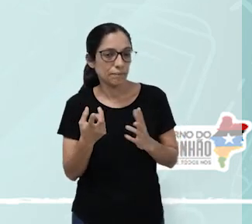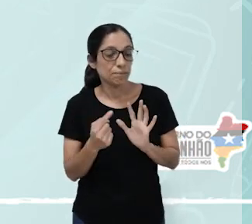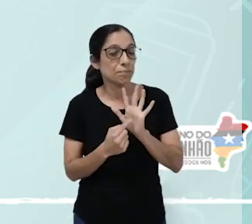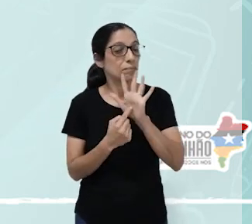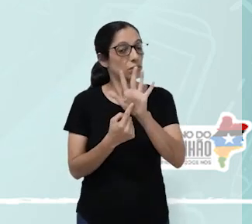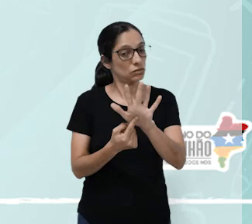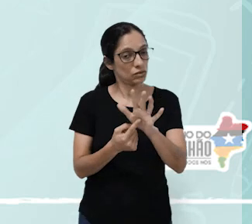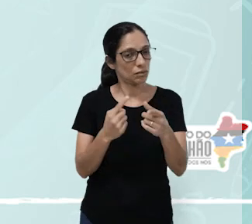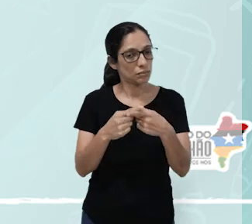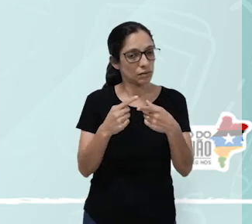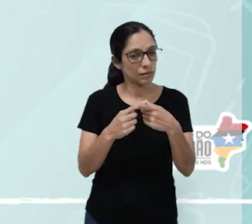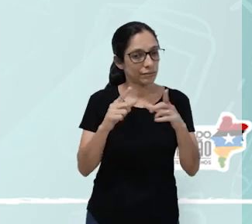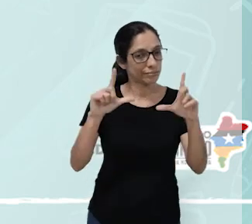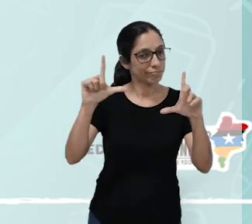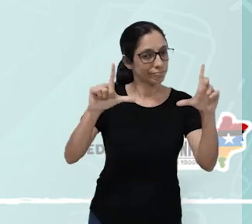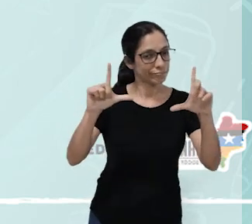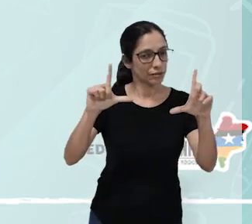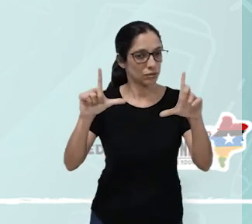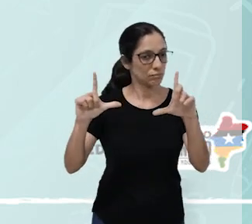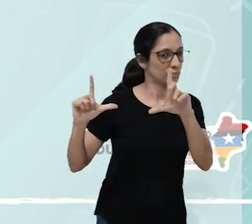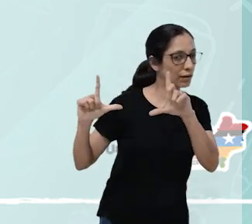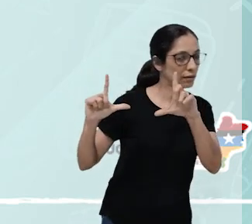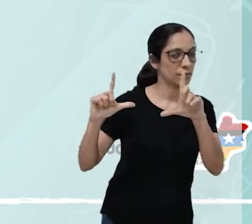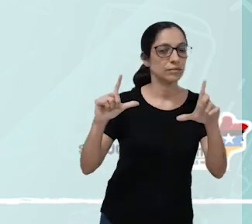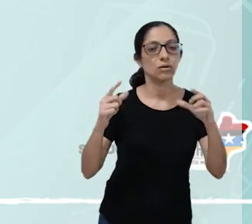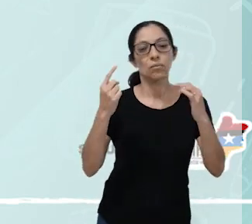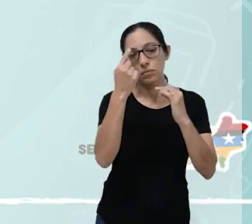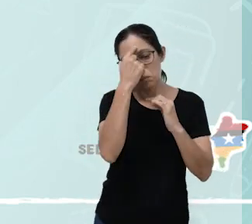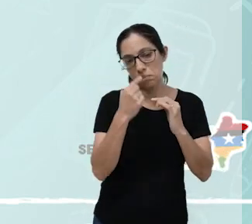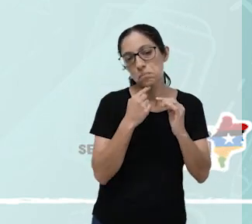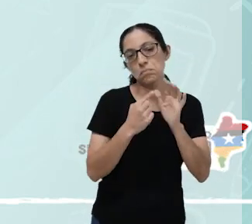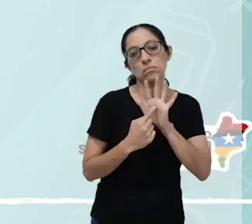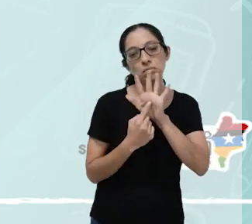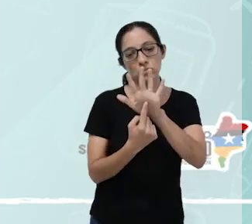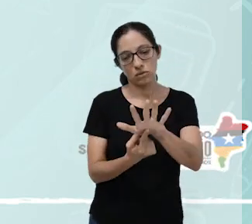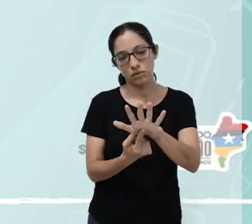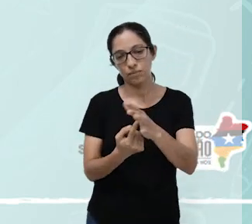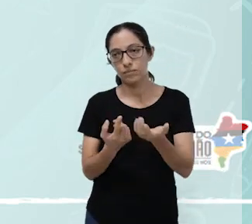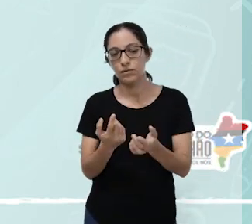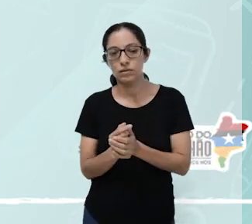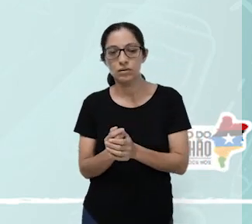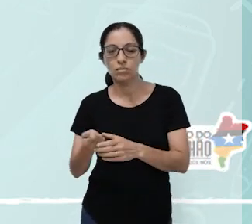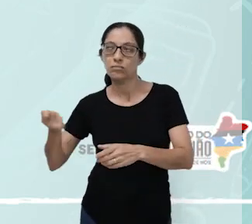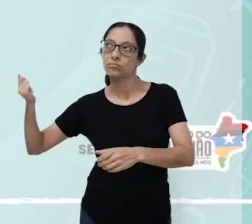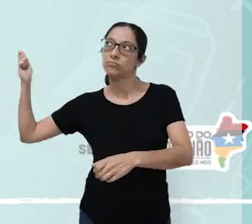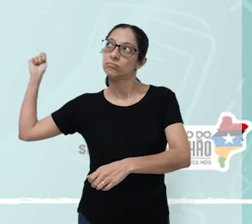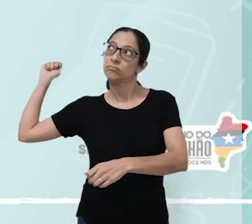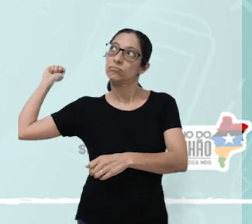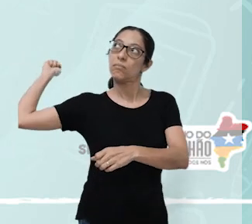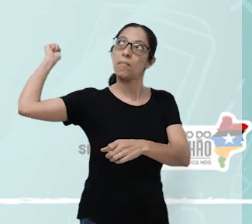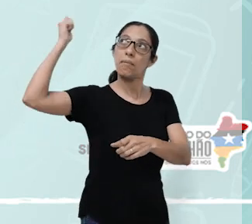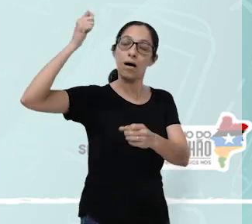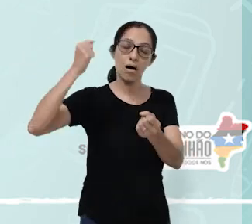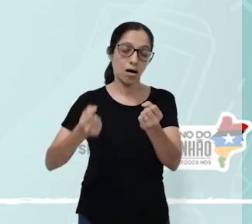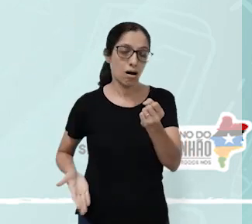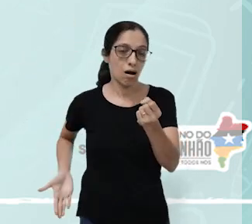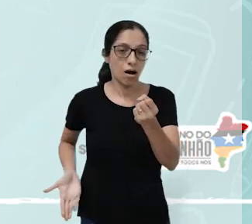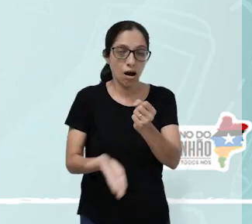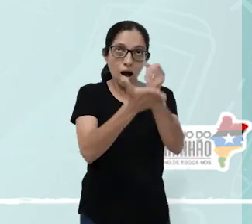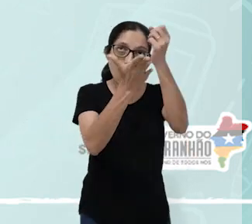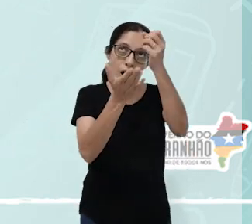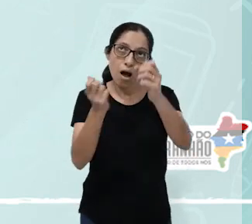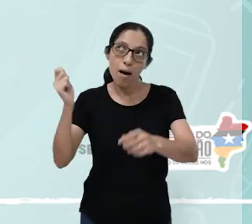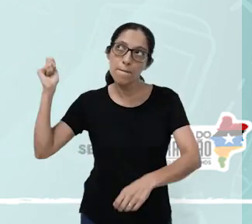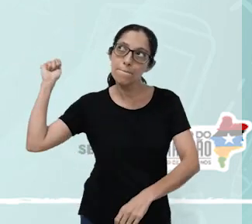câmera. Então eu tenho que trazer através de imagens. Tá aqui o clear, ele golpeia essa raquete acima essa peteca acima da